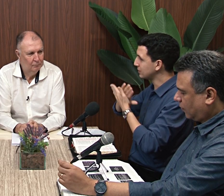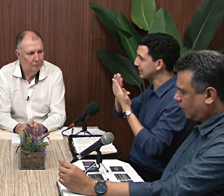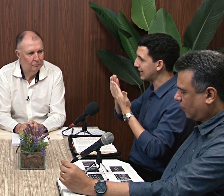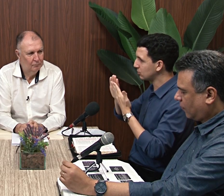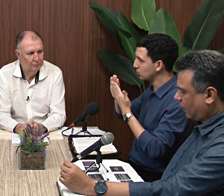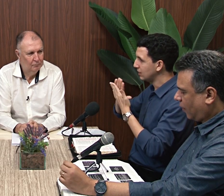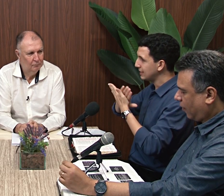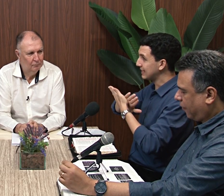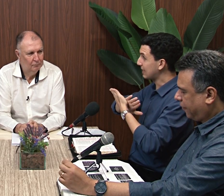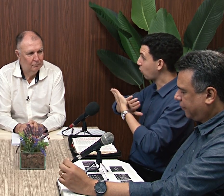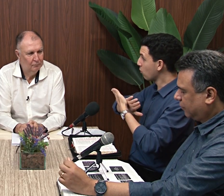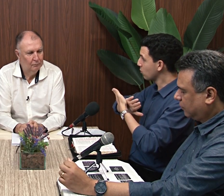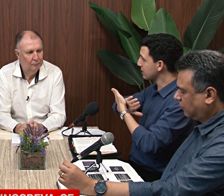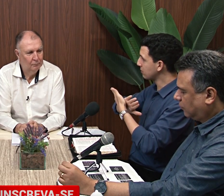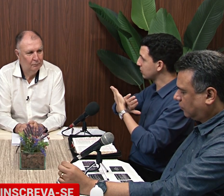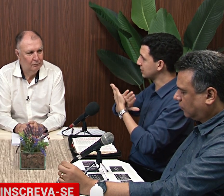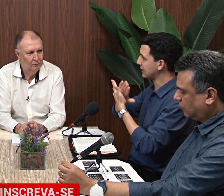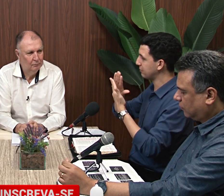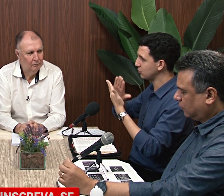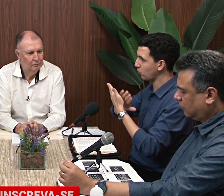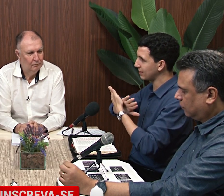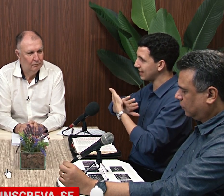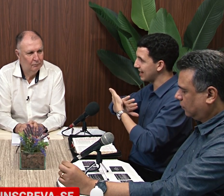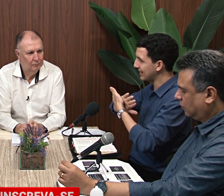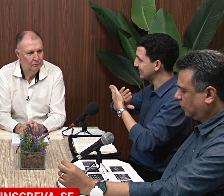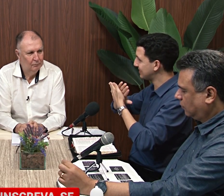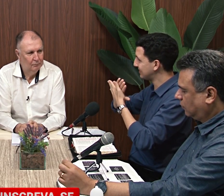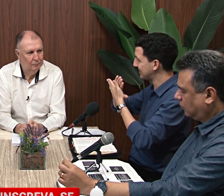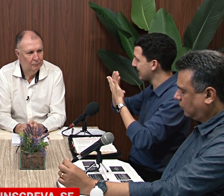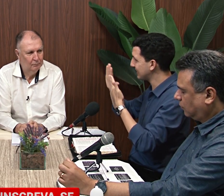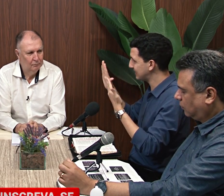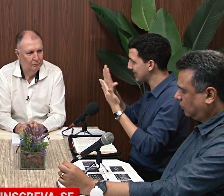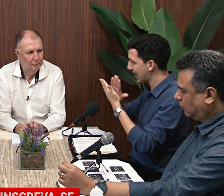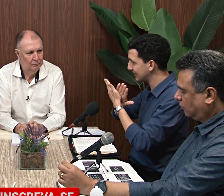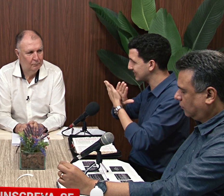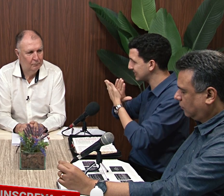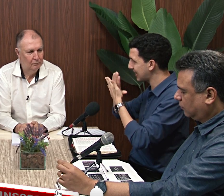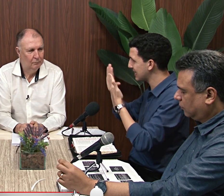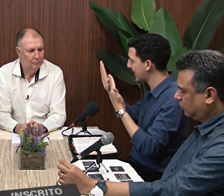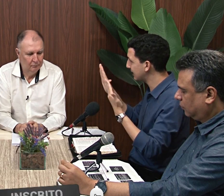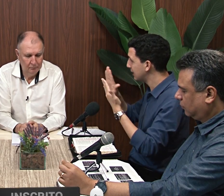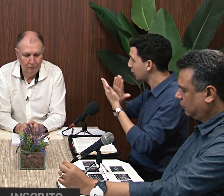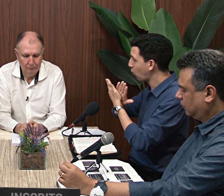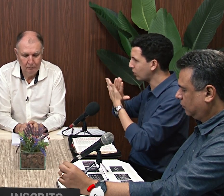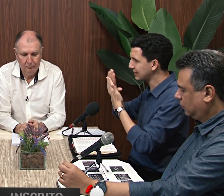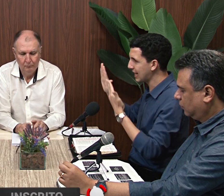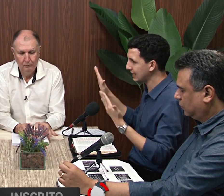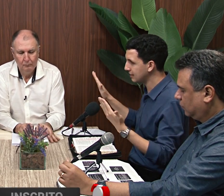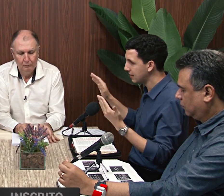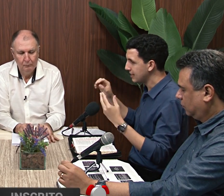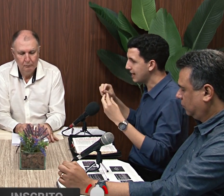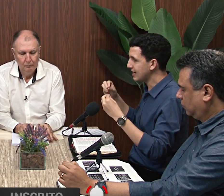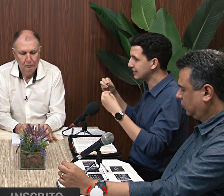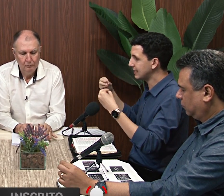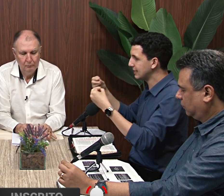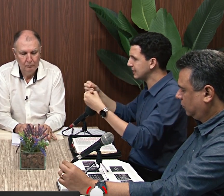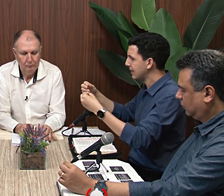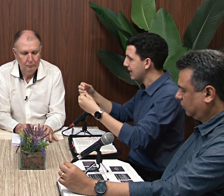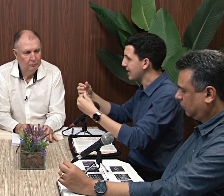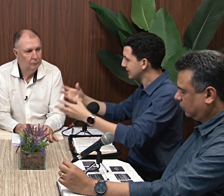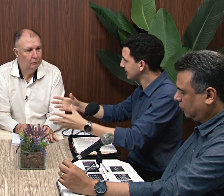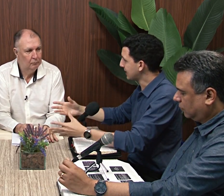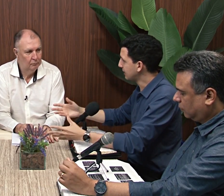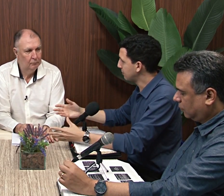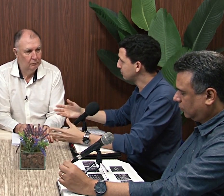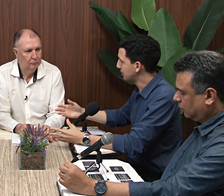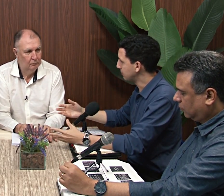esse contrato e essa comunhão que nós acabamos de comentar, ela é cerrada, cisalhada, cortada, e aí essa igreja